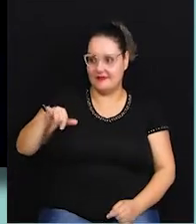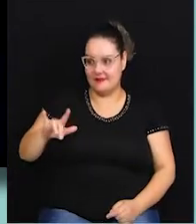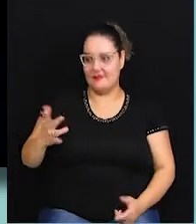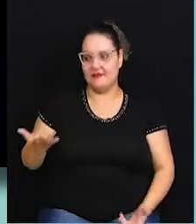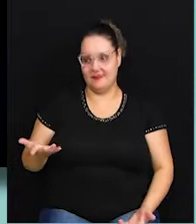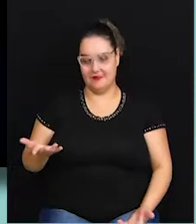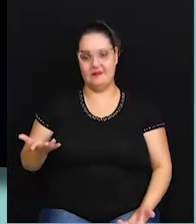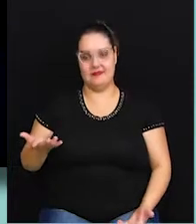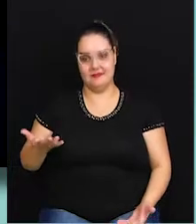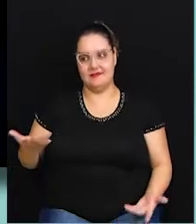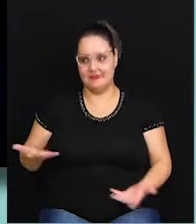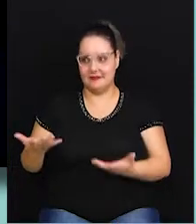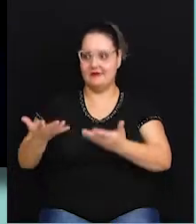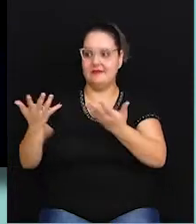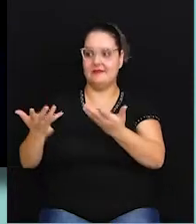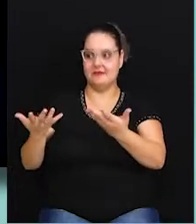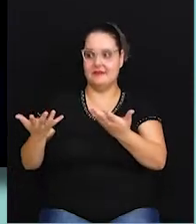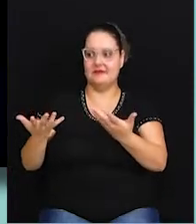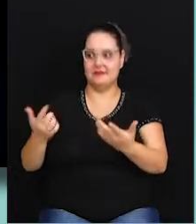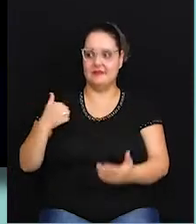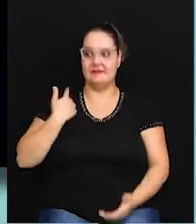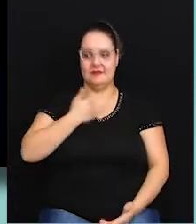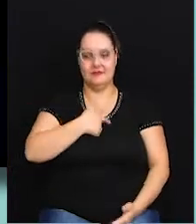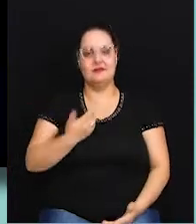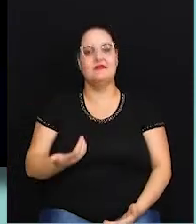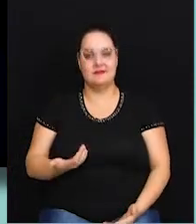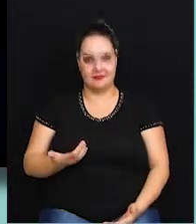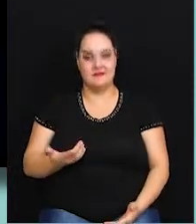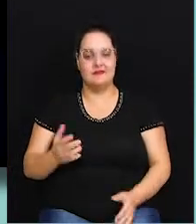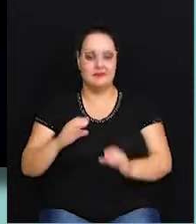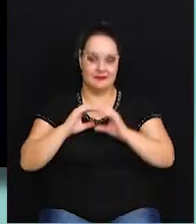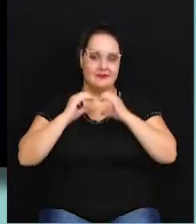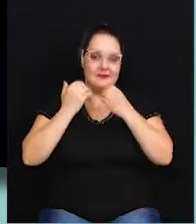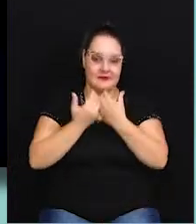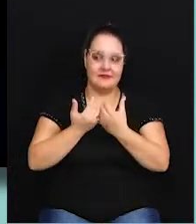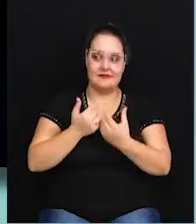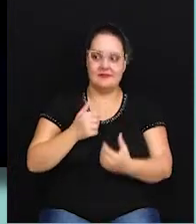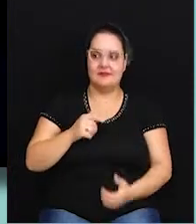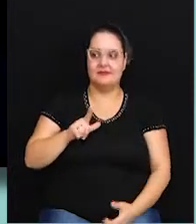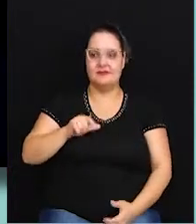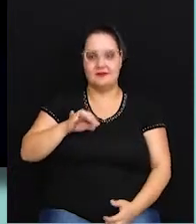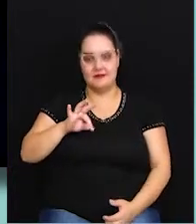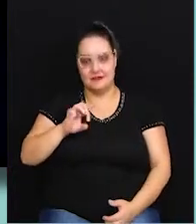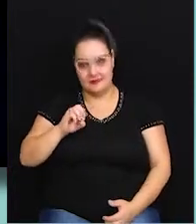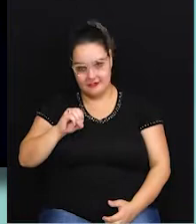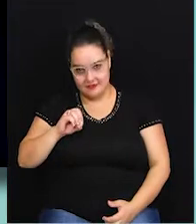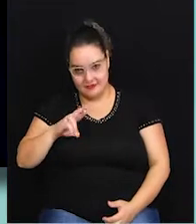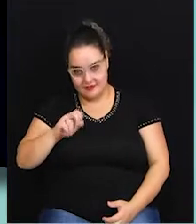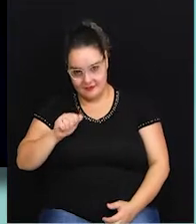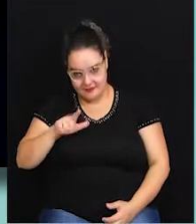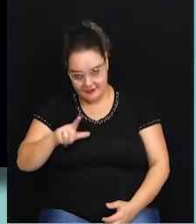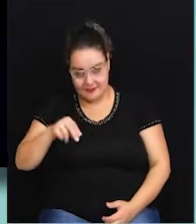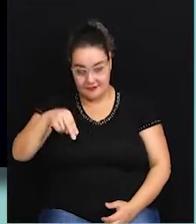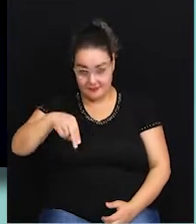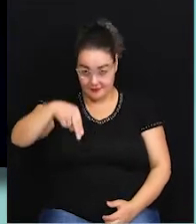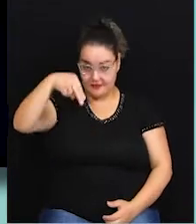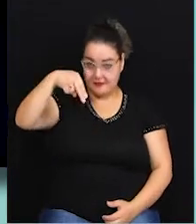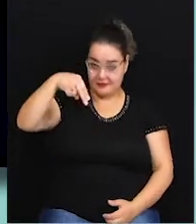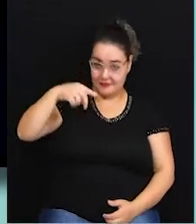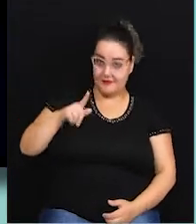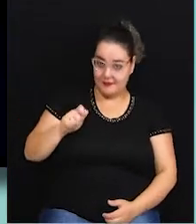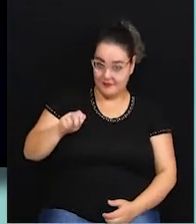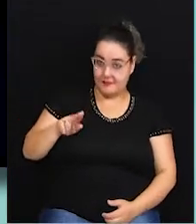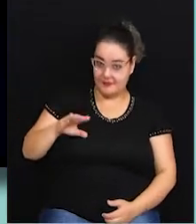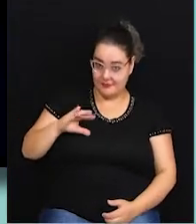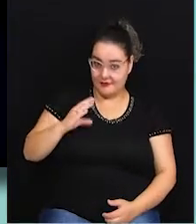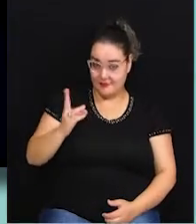empreitada para trazer uma solução para a nossa comunidade, né? Então, a gente aqui do litoral norte gaúcho, podendo contribuir um